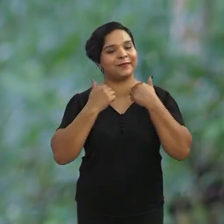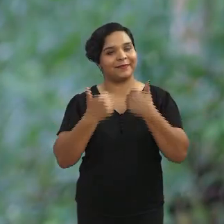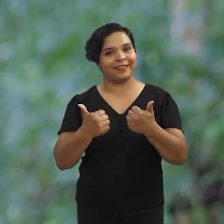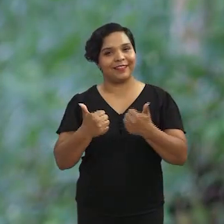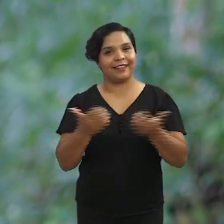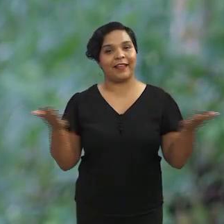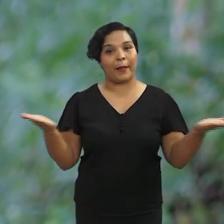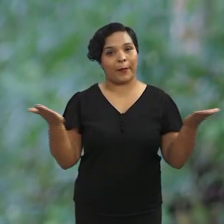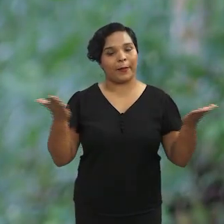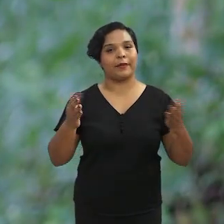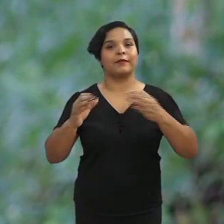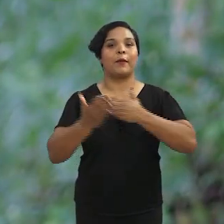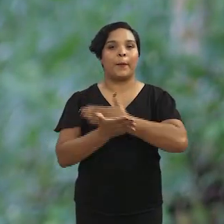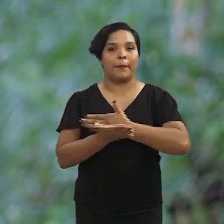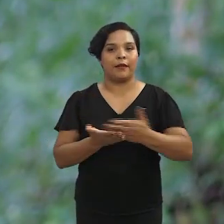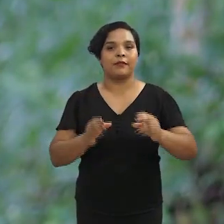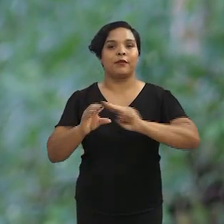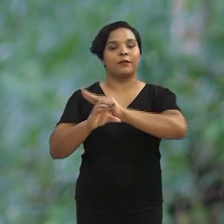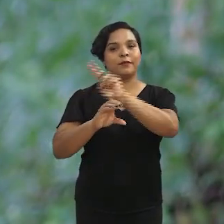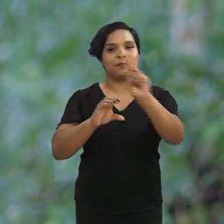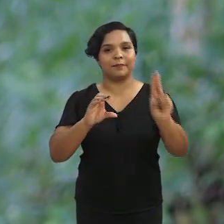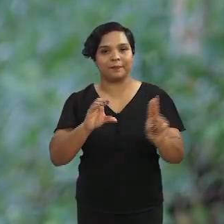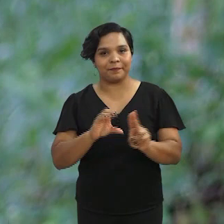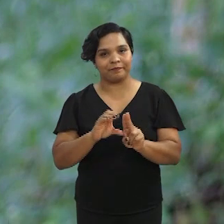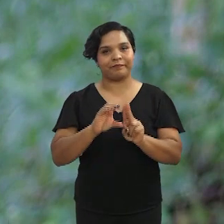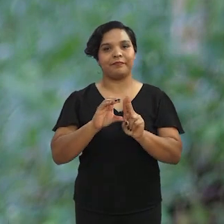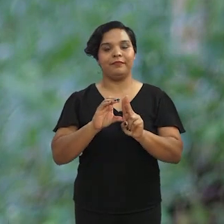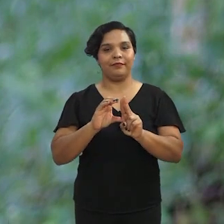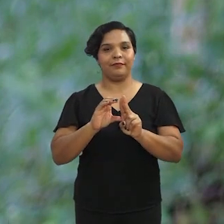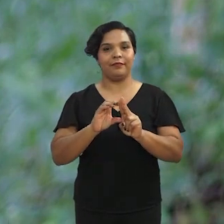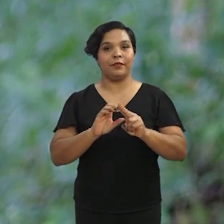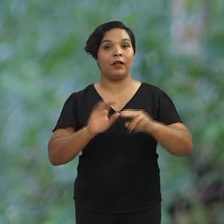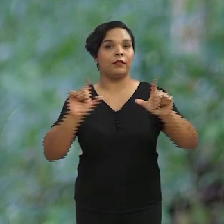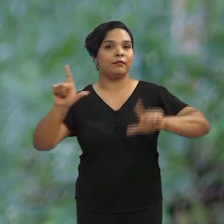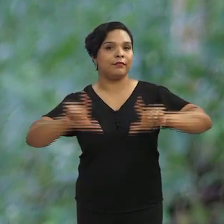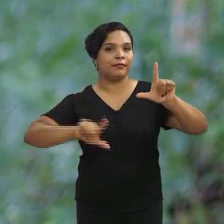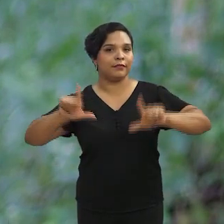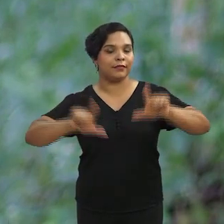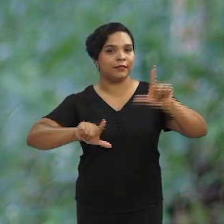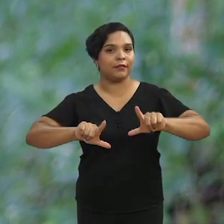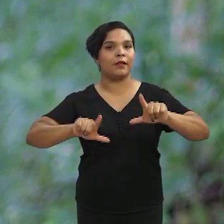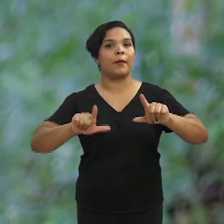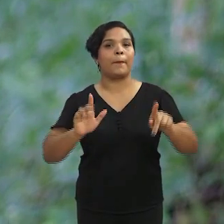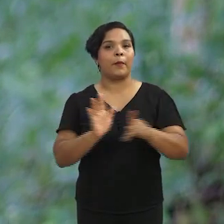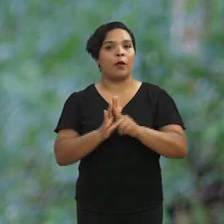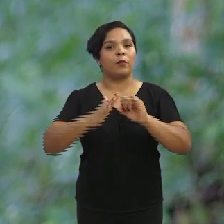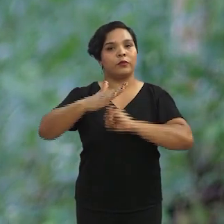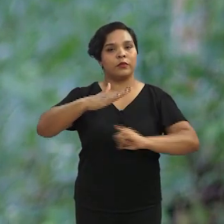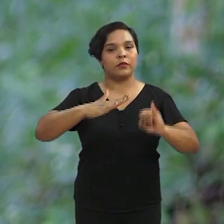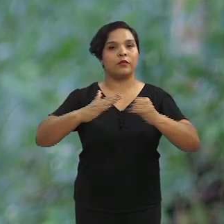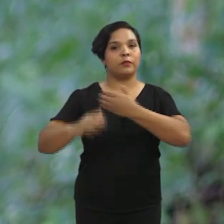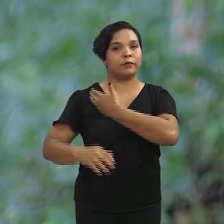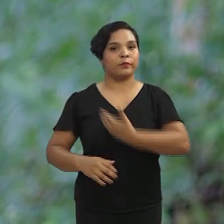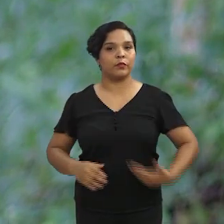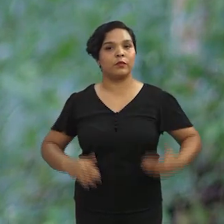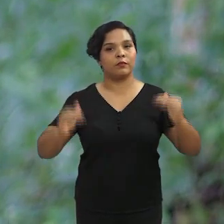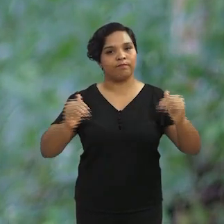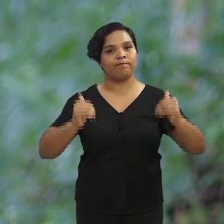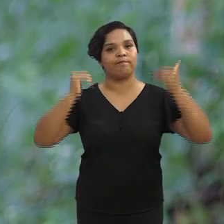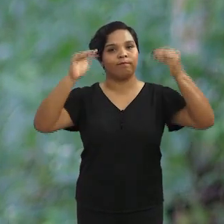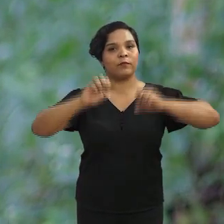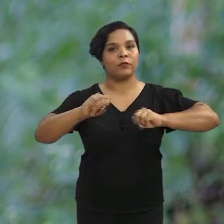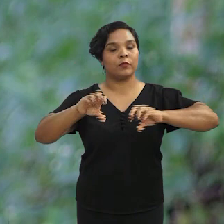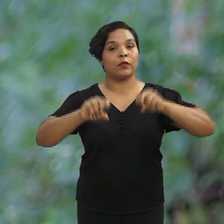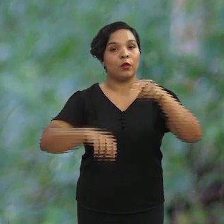Olá, tudo bem? A partir de agora começa mais um Universiência, um programa feito por TVs e instituições públicas de ensino